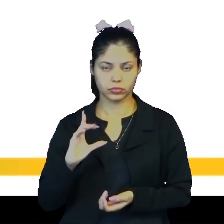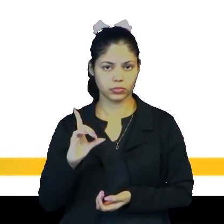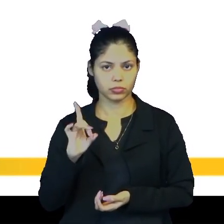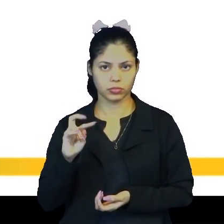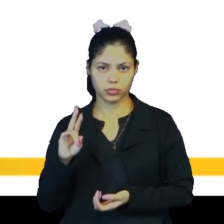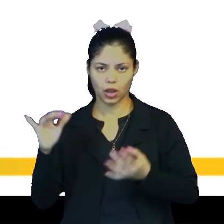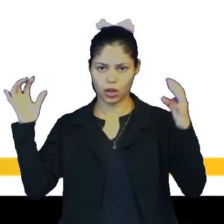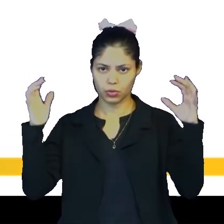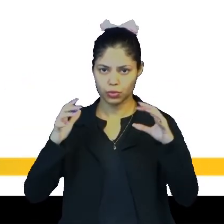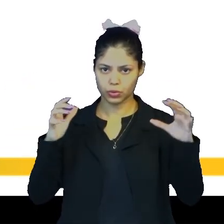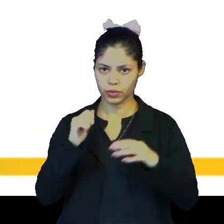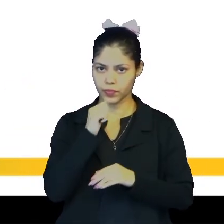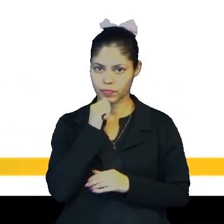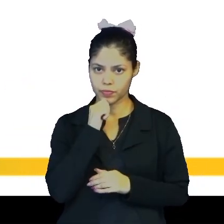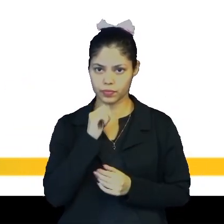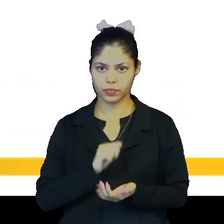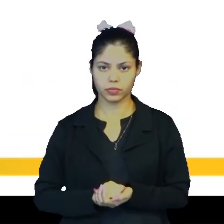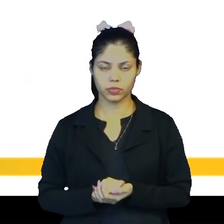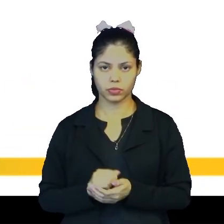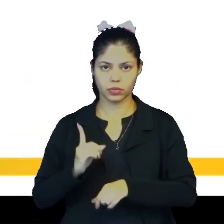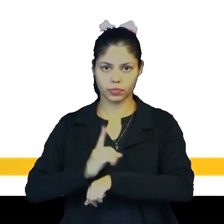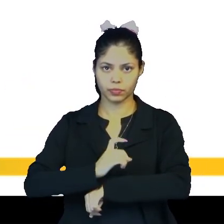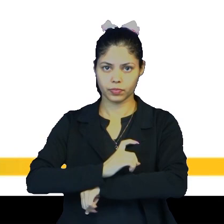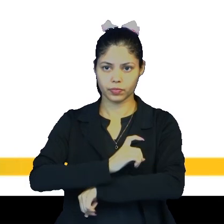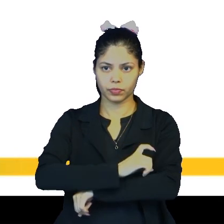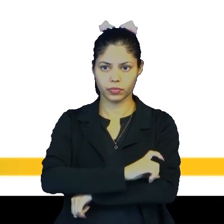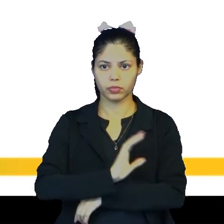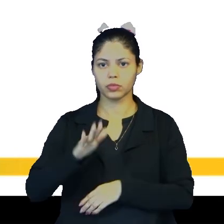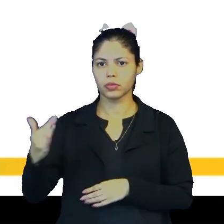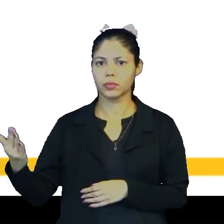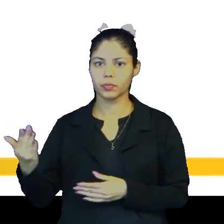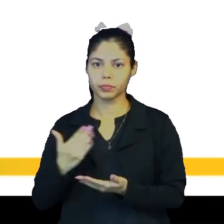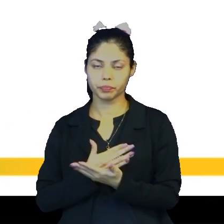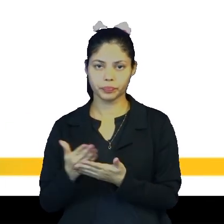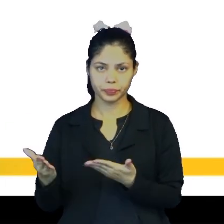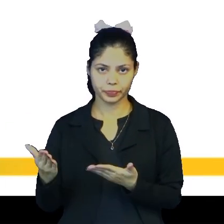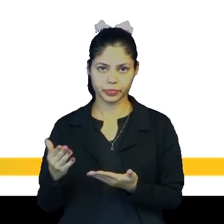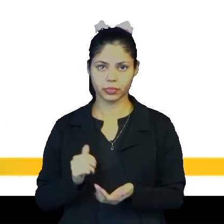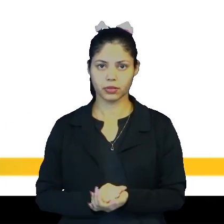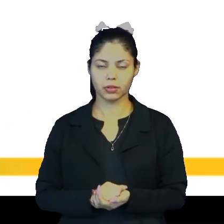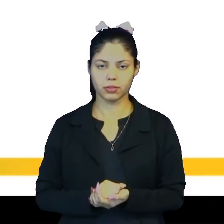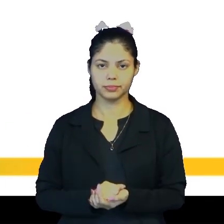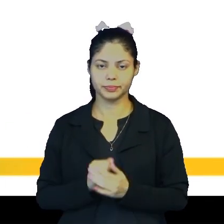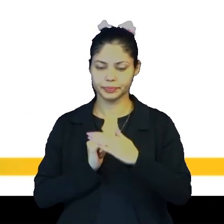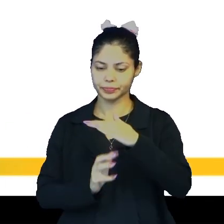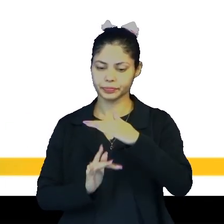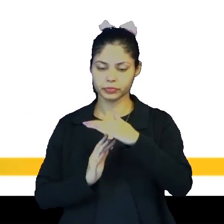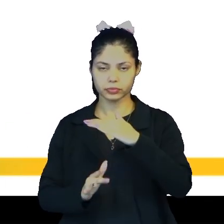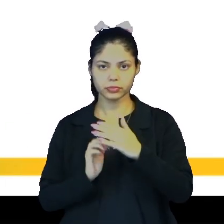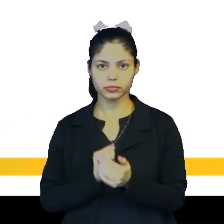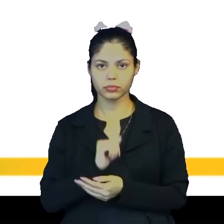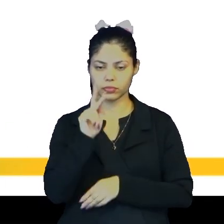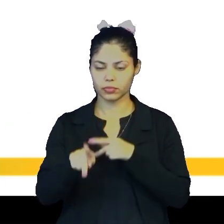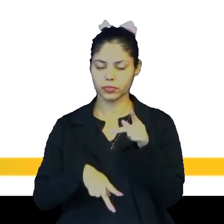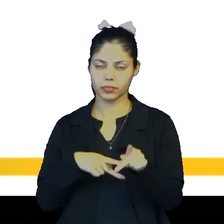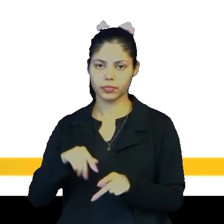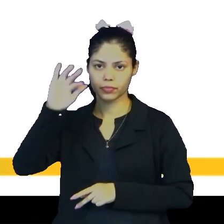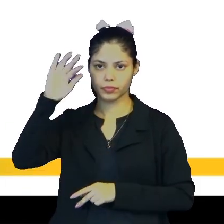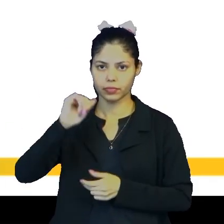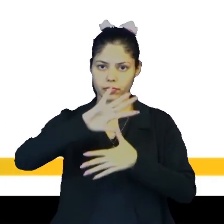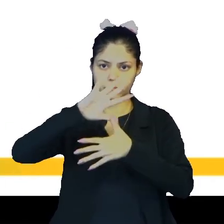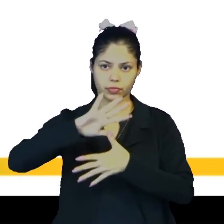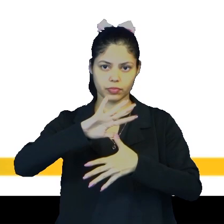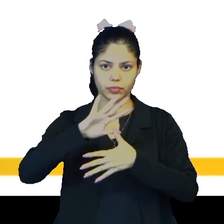dilúvio, ou letra D, a era dos dinossauros. Vamos lá. Quando teria iniciado, portanto, a migração e o povoamento da